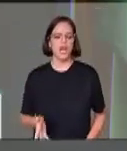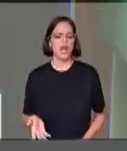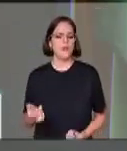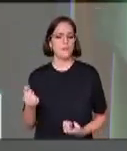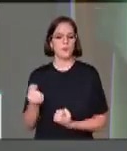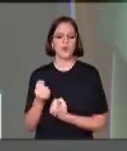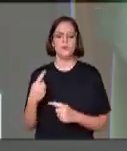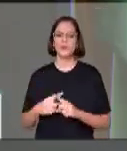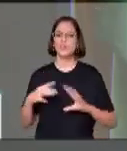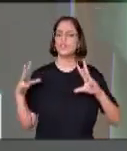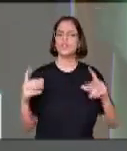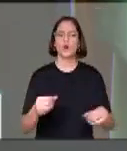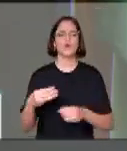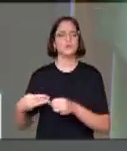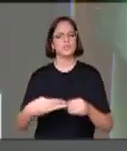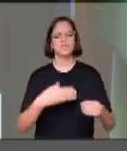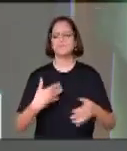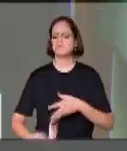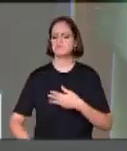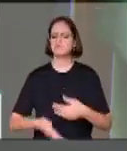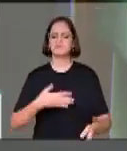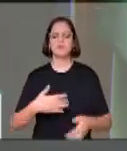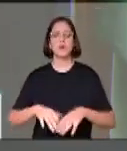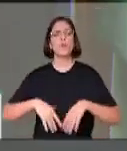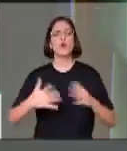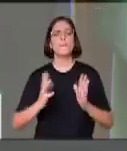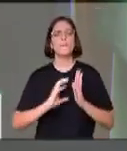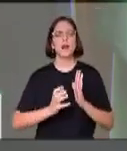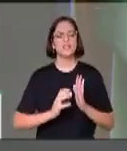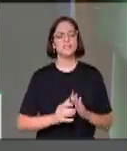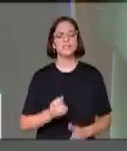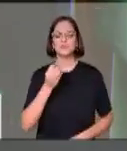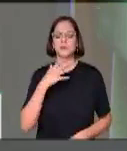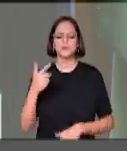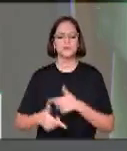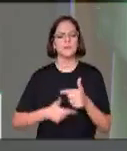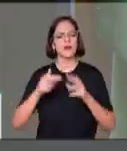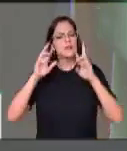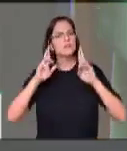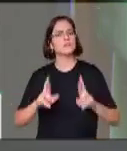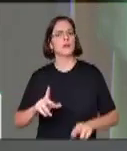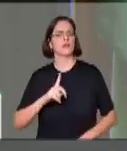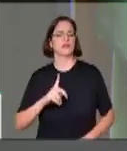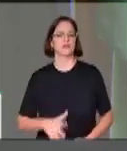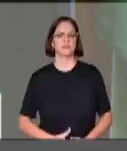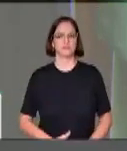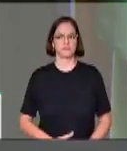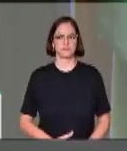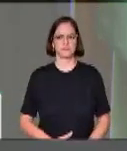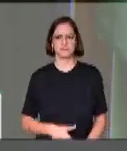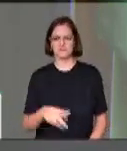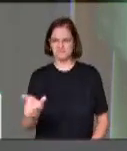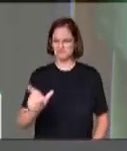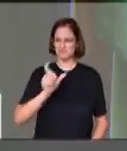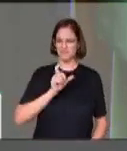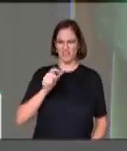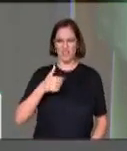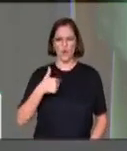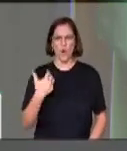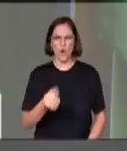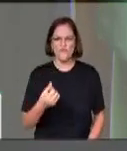sem olhar bandeiras político-partidárias, esse deputado tem trabalhado de forma sempre respeitosa. Agora o senhor me chamou de covarde, senhor governador. E o senhor tem